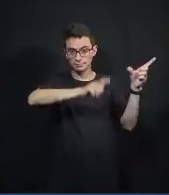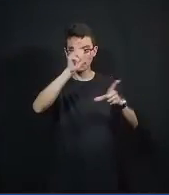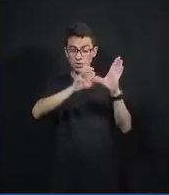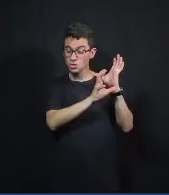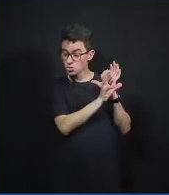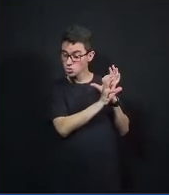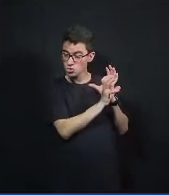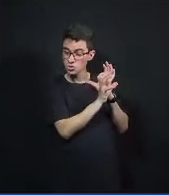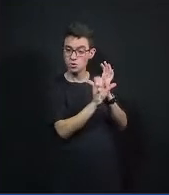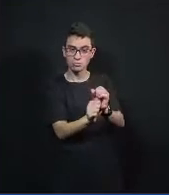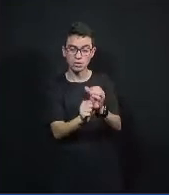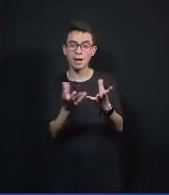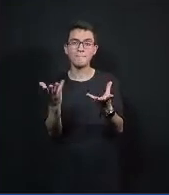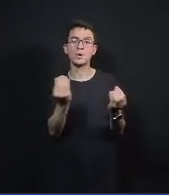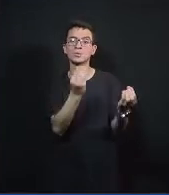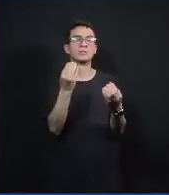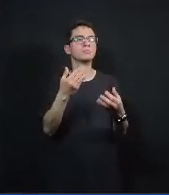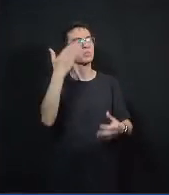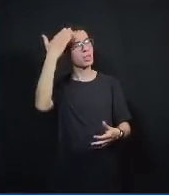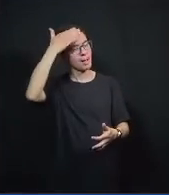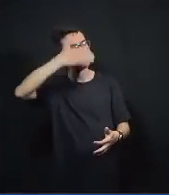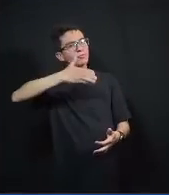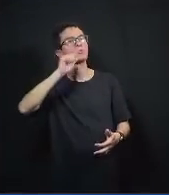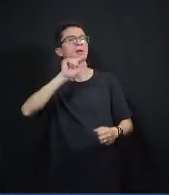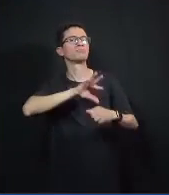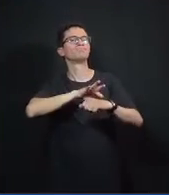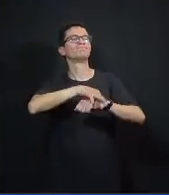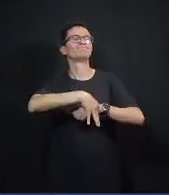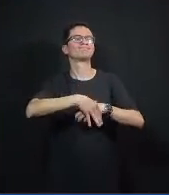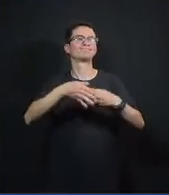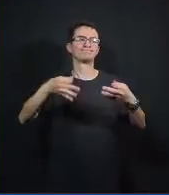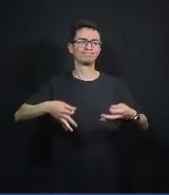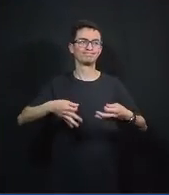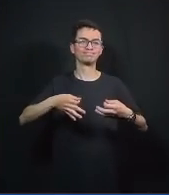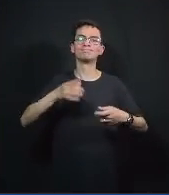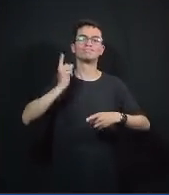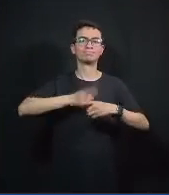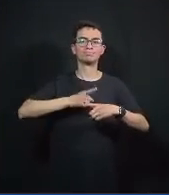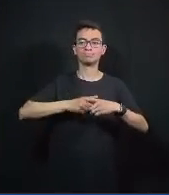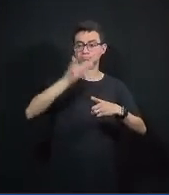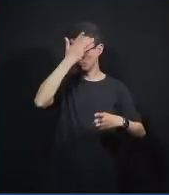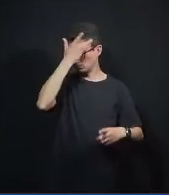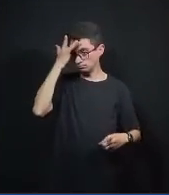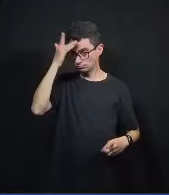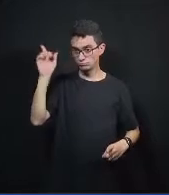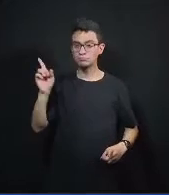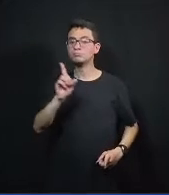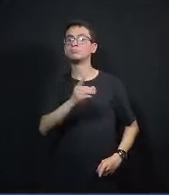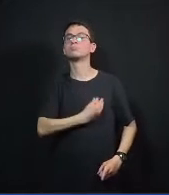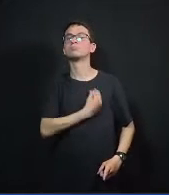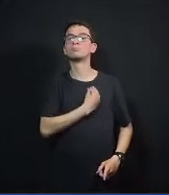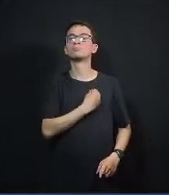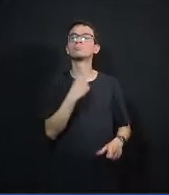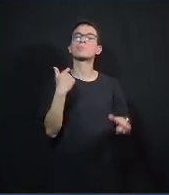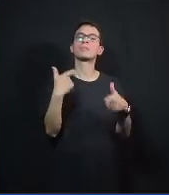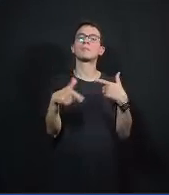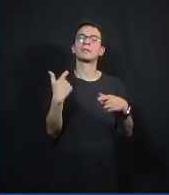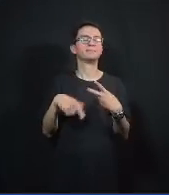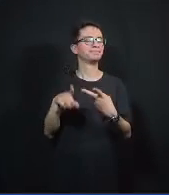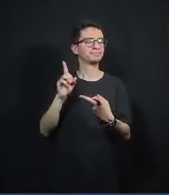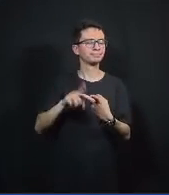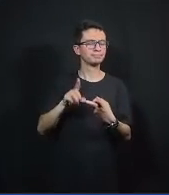de conferir maior segurança possível às pessoas que irão votar, aquelas que vão trabalhar como mesários e